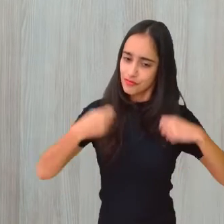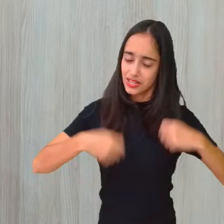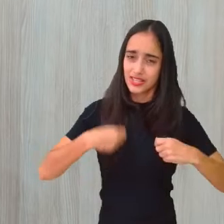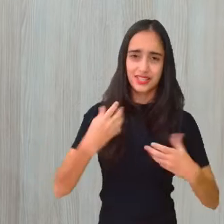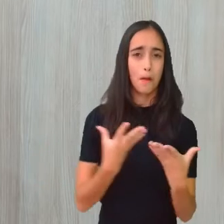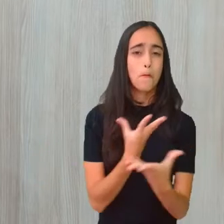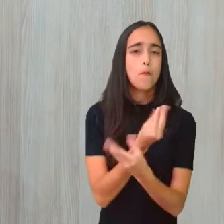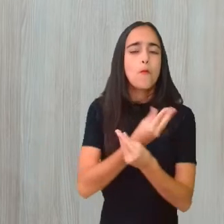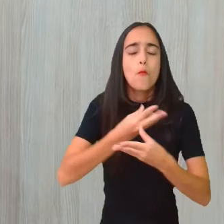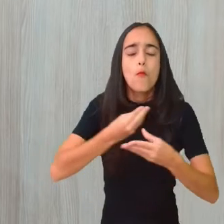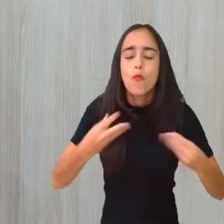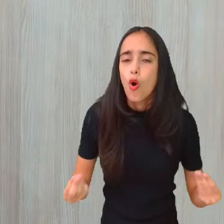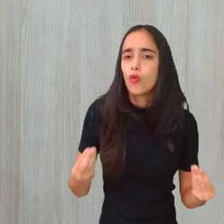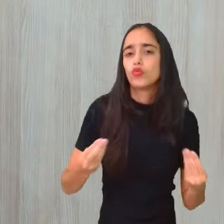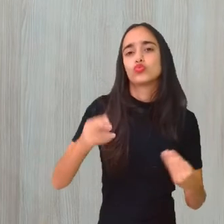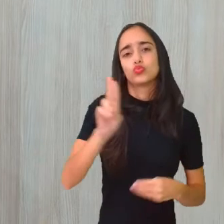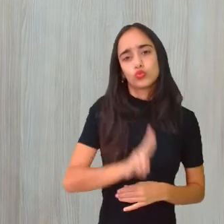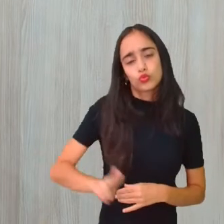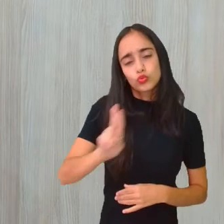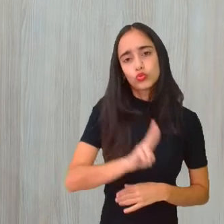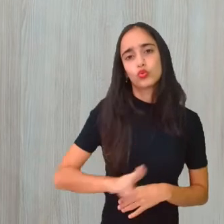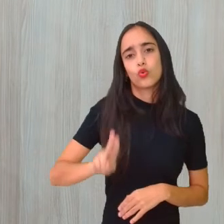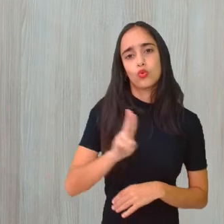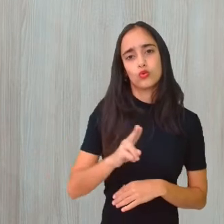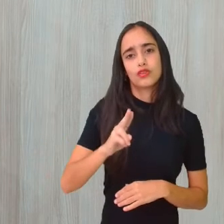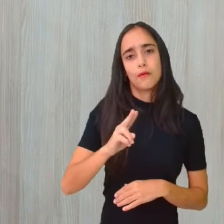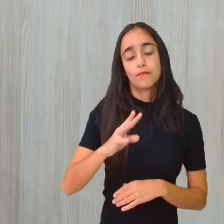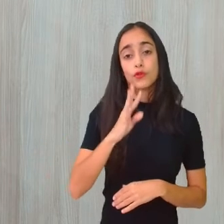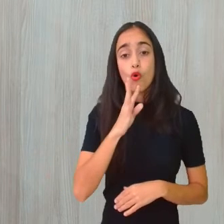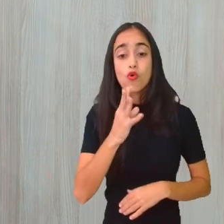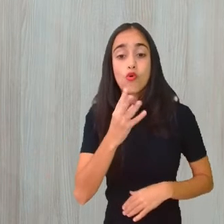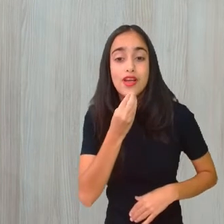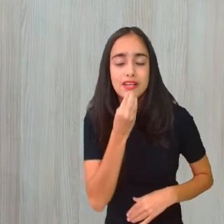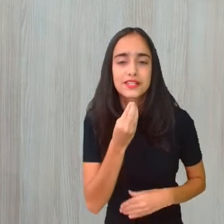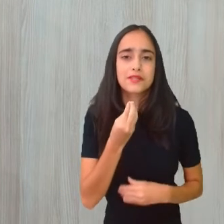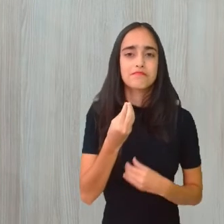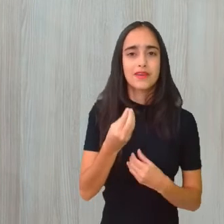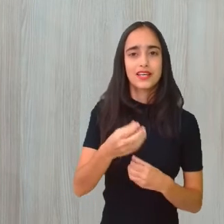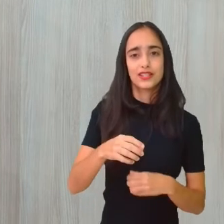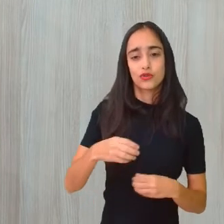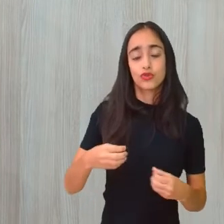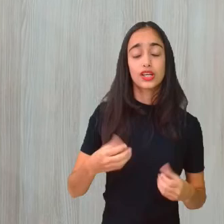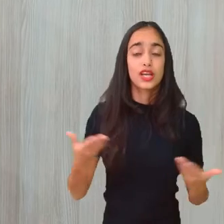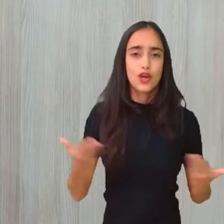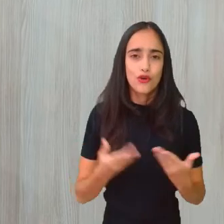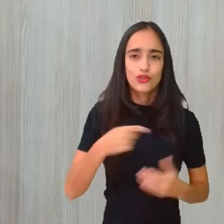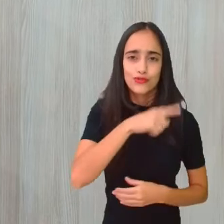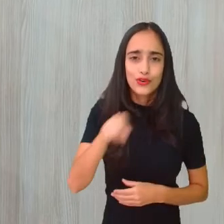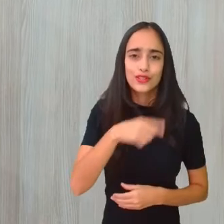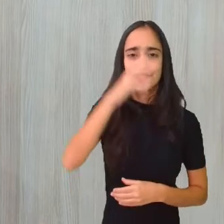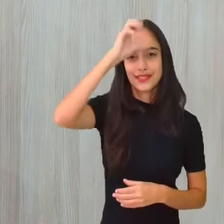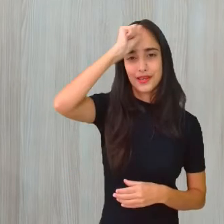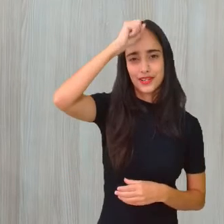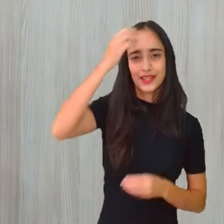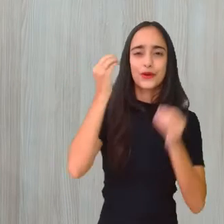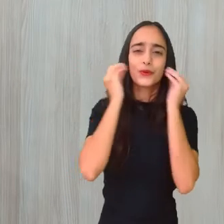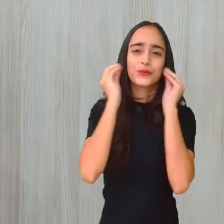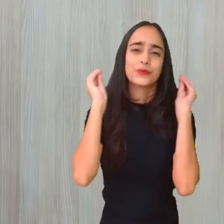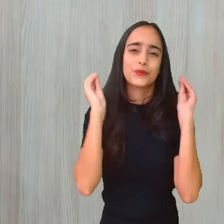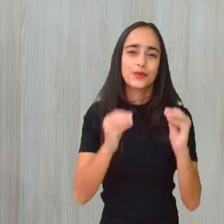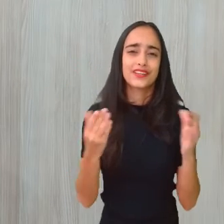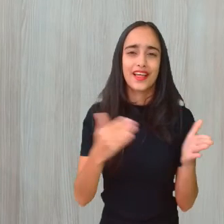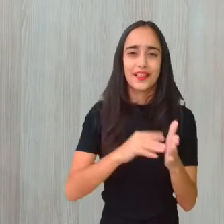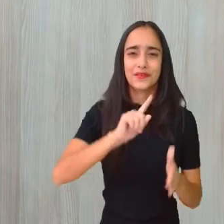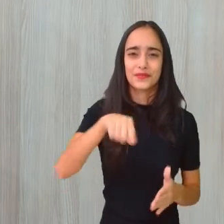se utilizar desses conhecimentos que foram expostos hoje aqui. Um cheiro no coração de vocês e até a